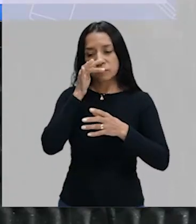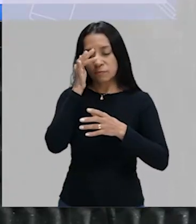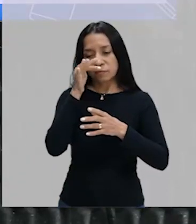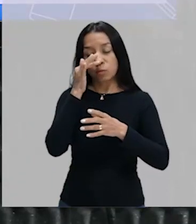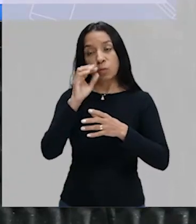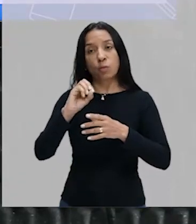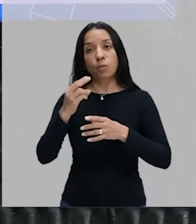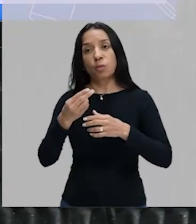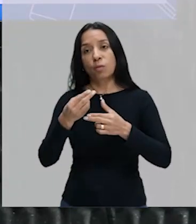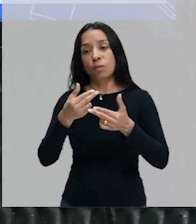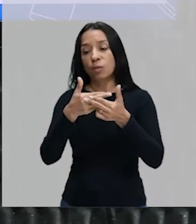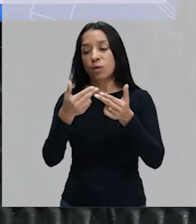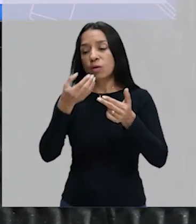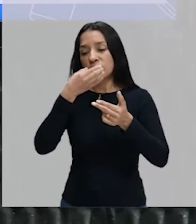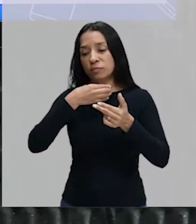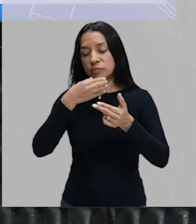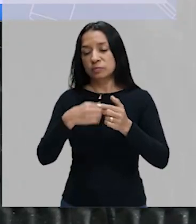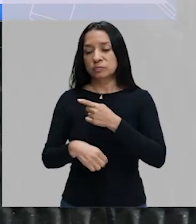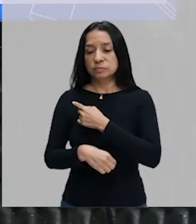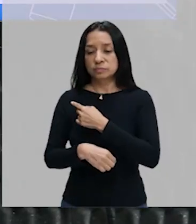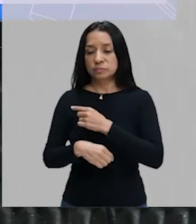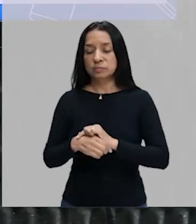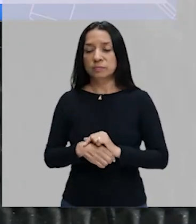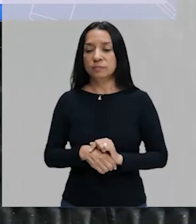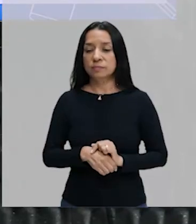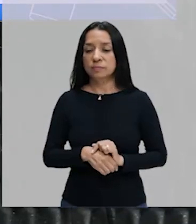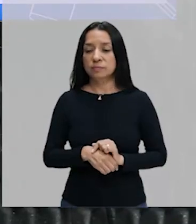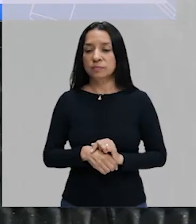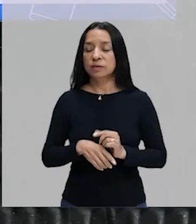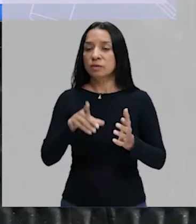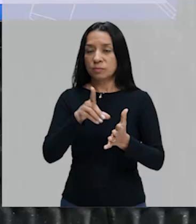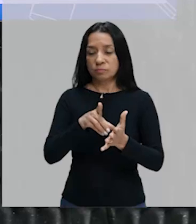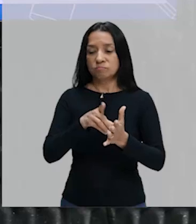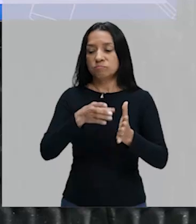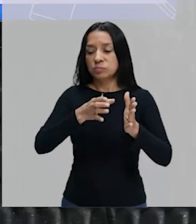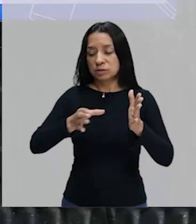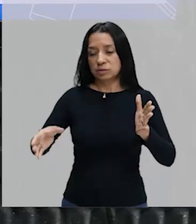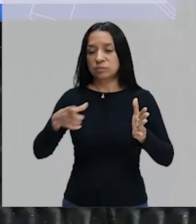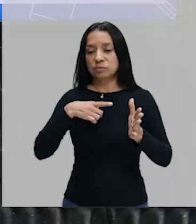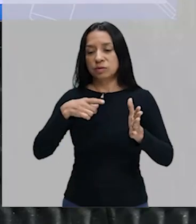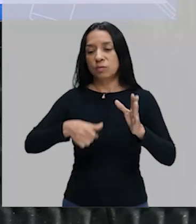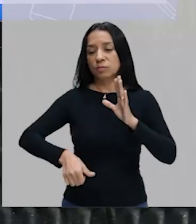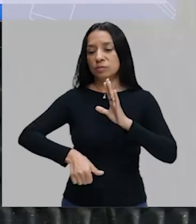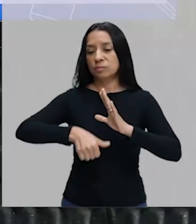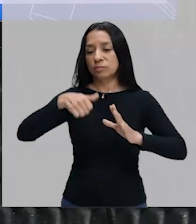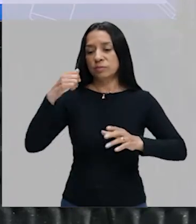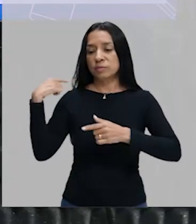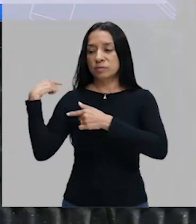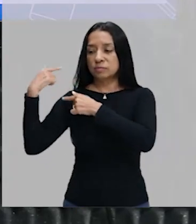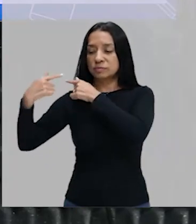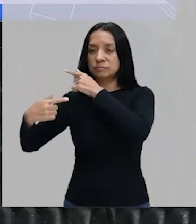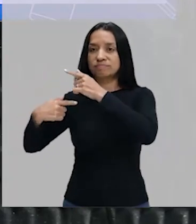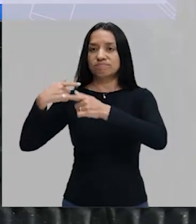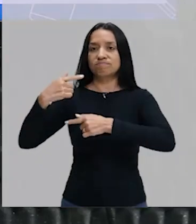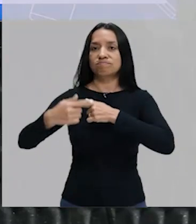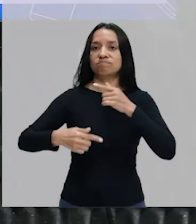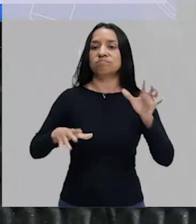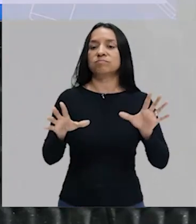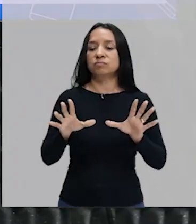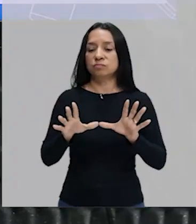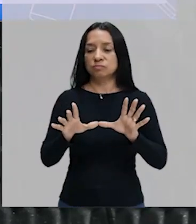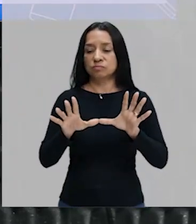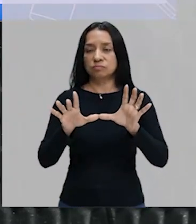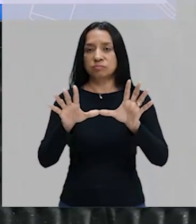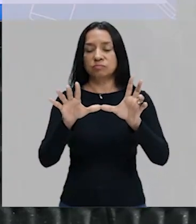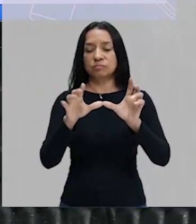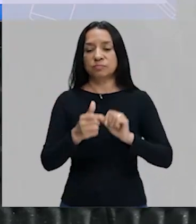gimnospermas. E aqui no período Jurássico também tem o aparecimento dos primeiros ancestrais de aves. Isso,